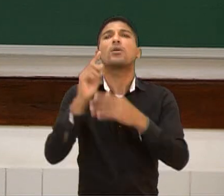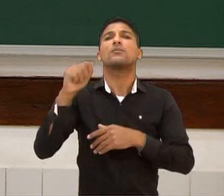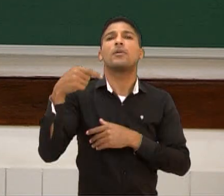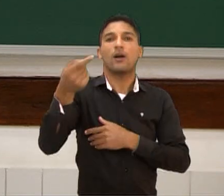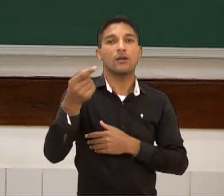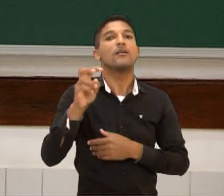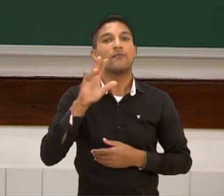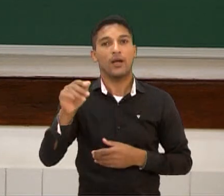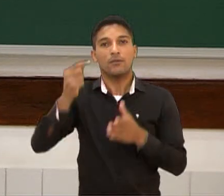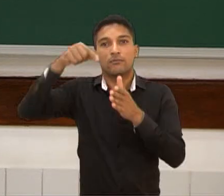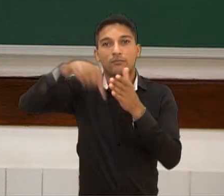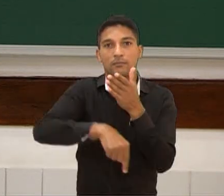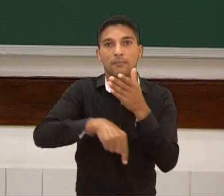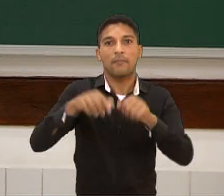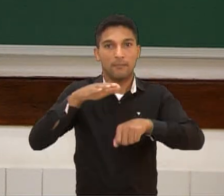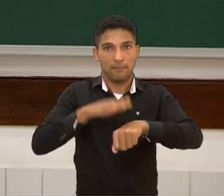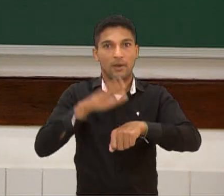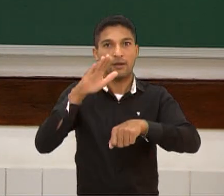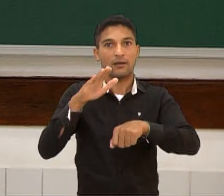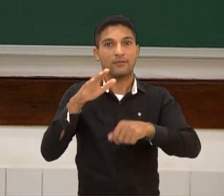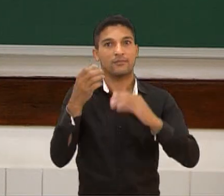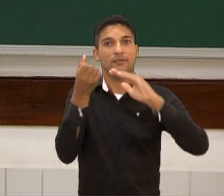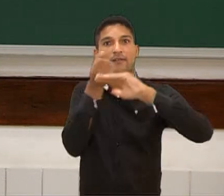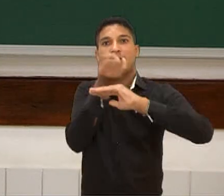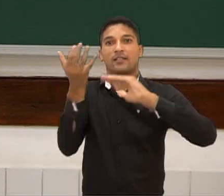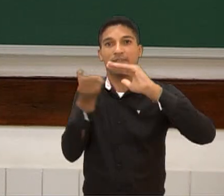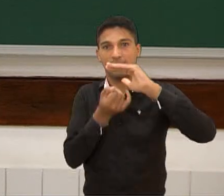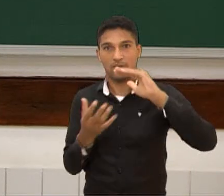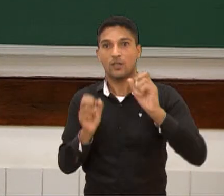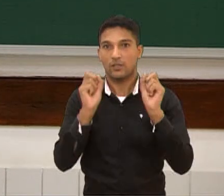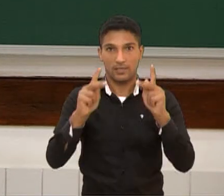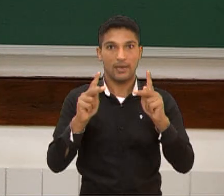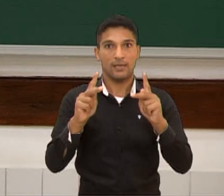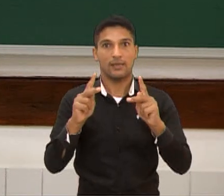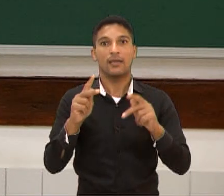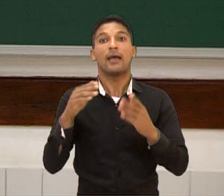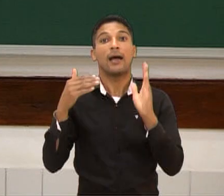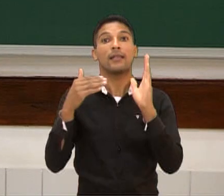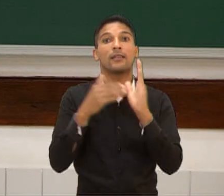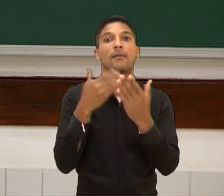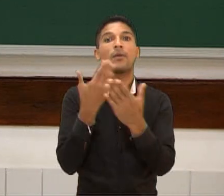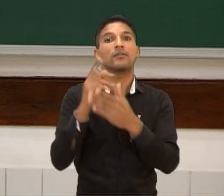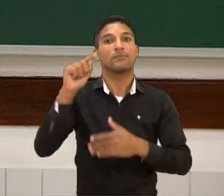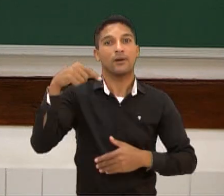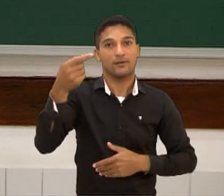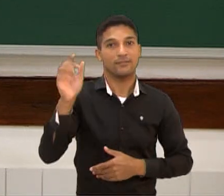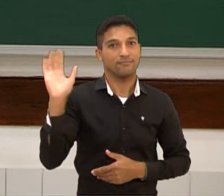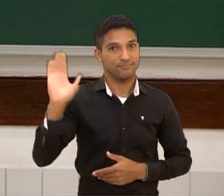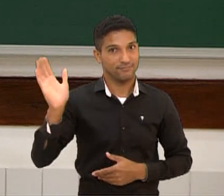esses números decimais, ok? Até a próxima aula. A professora Jane fica por aqui. Fiquem bem.